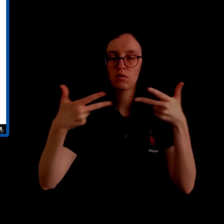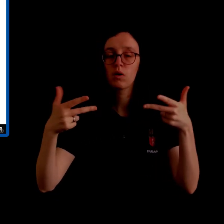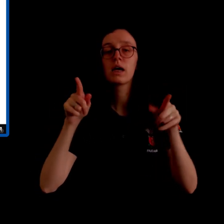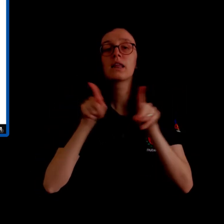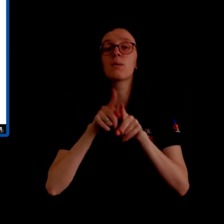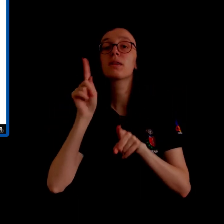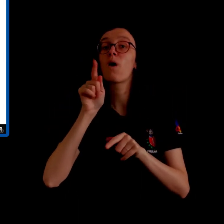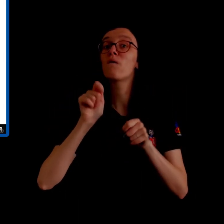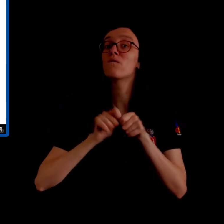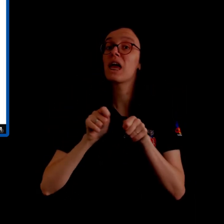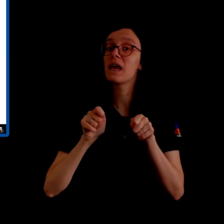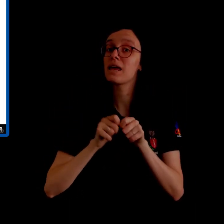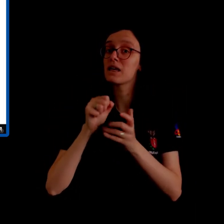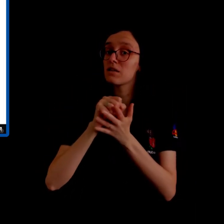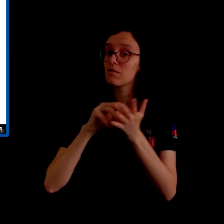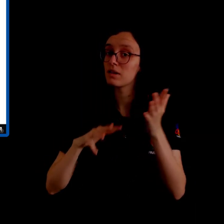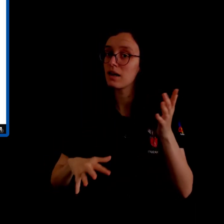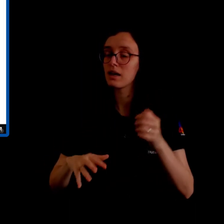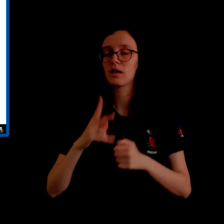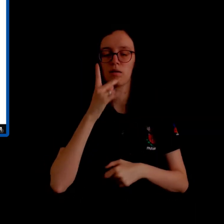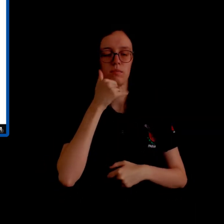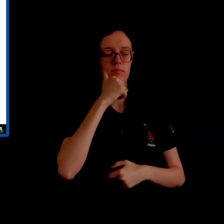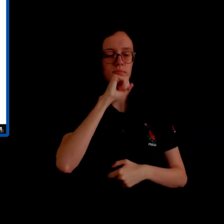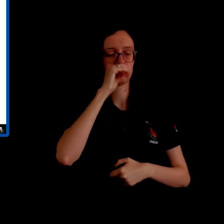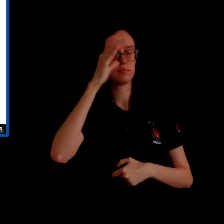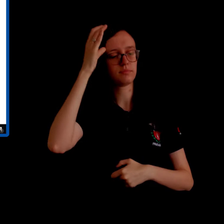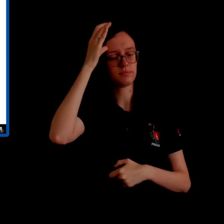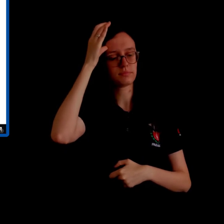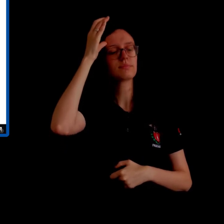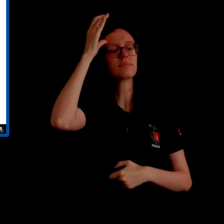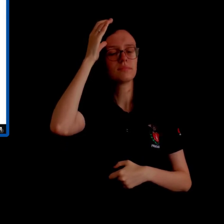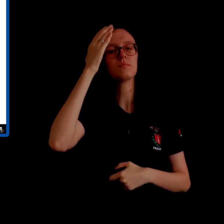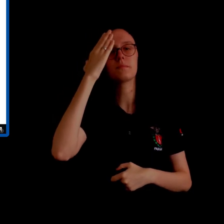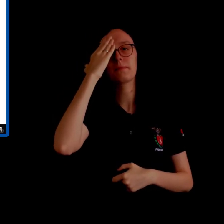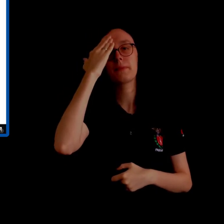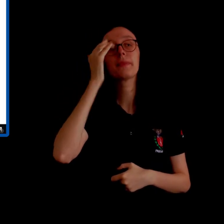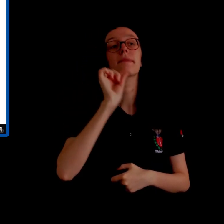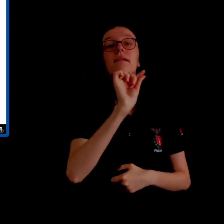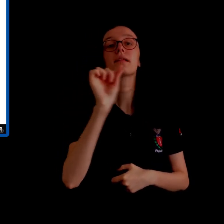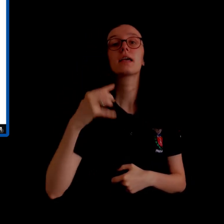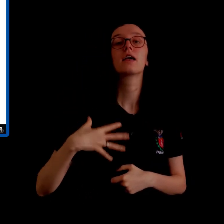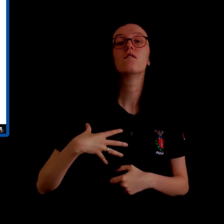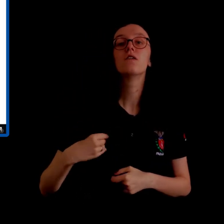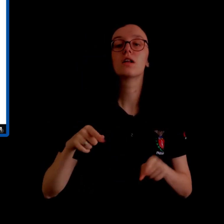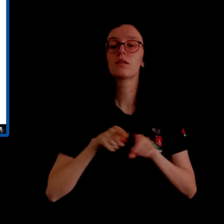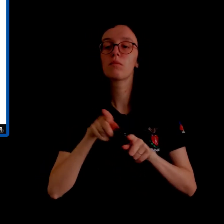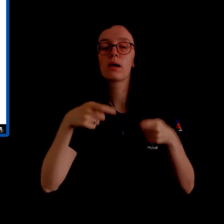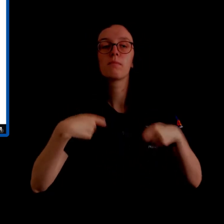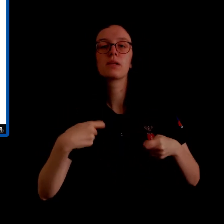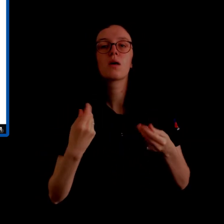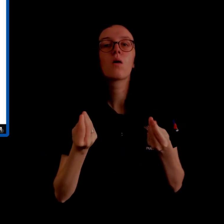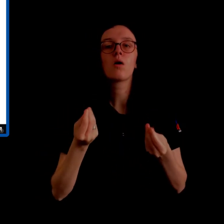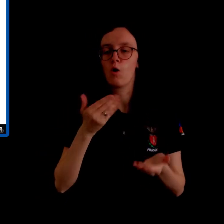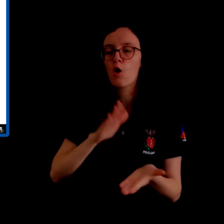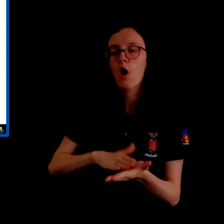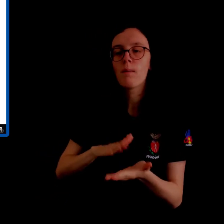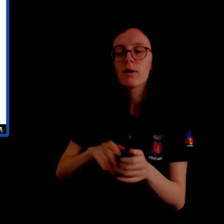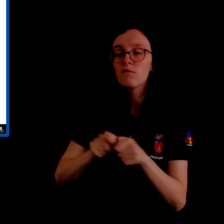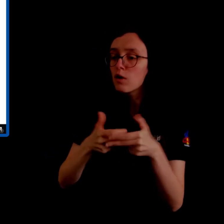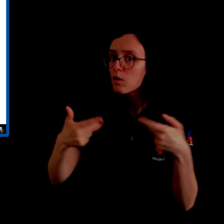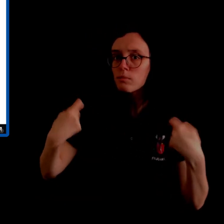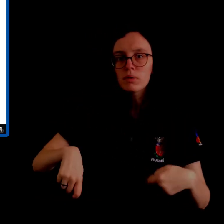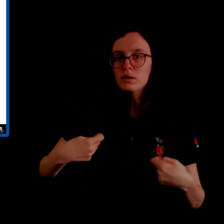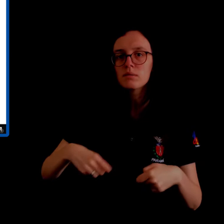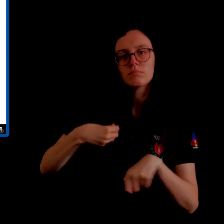realizar. E dessa forma o pai tem ciência de quem ou do que ele deve cobrar o seu filho. É